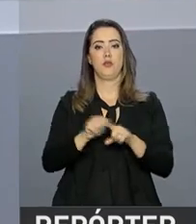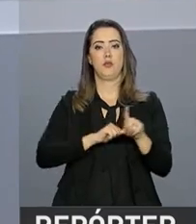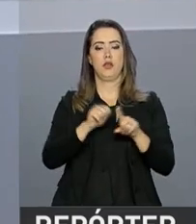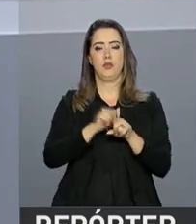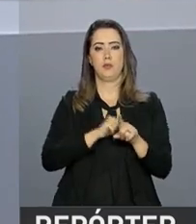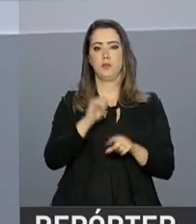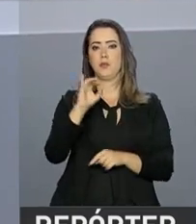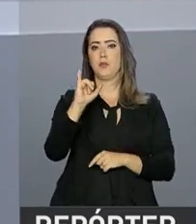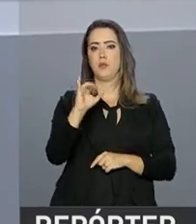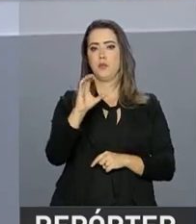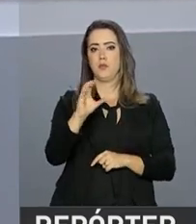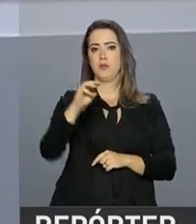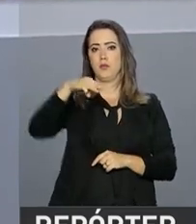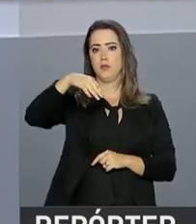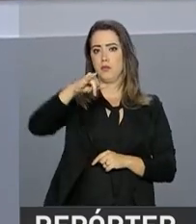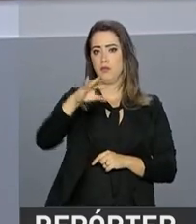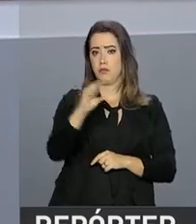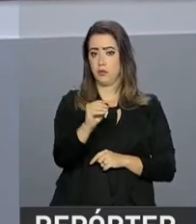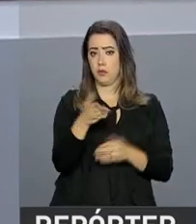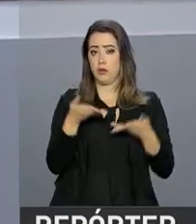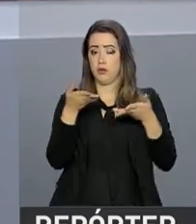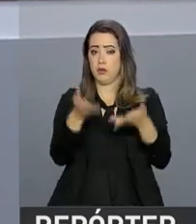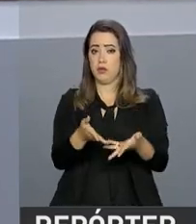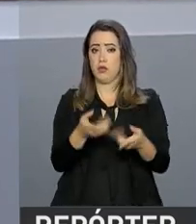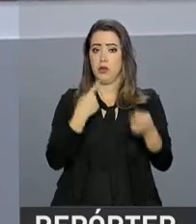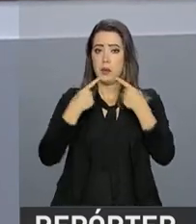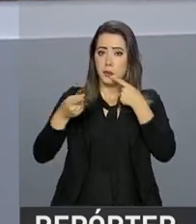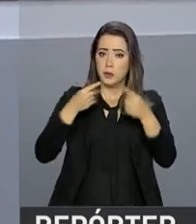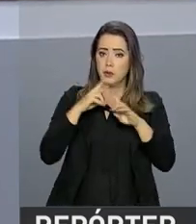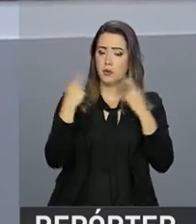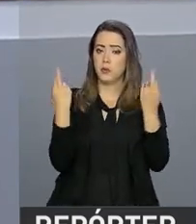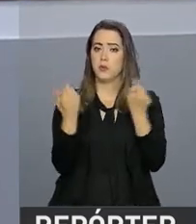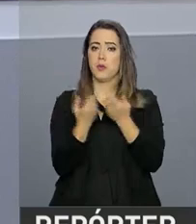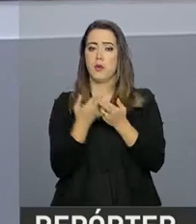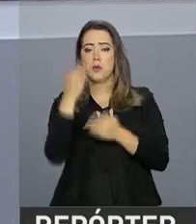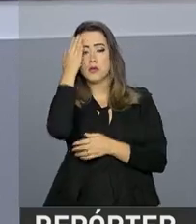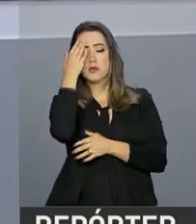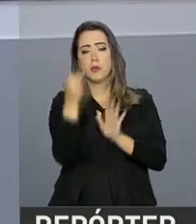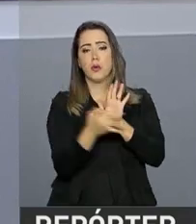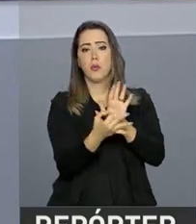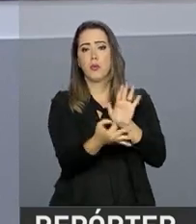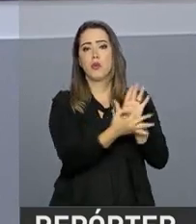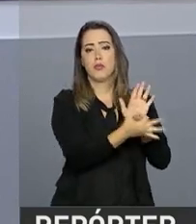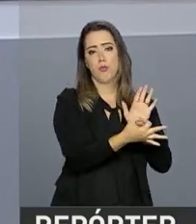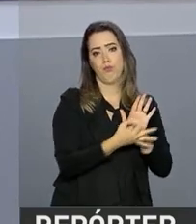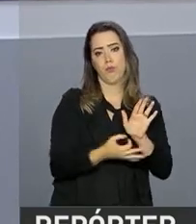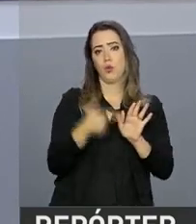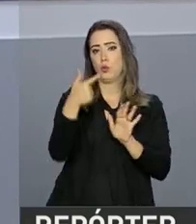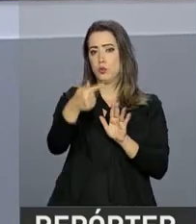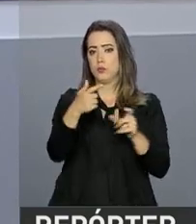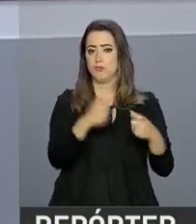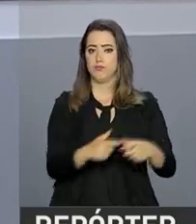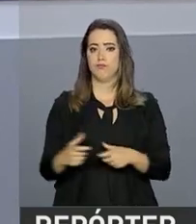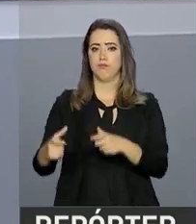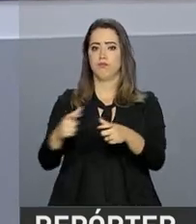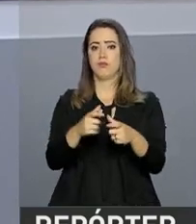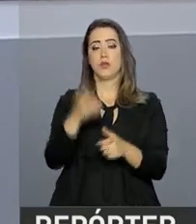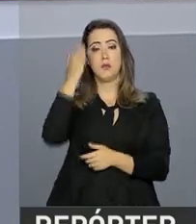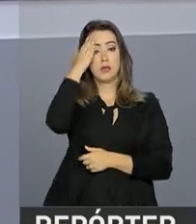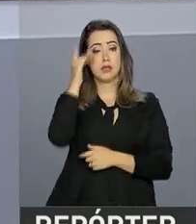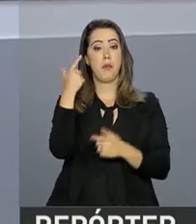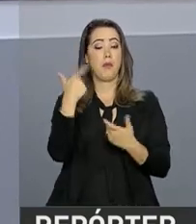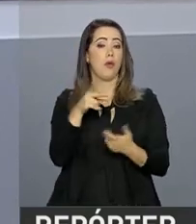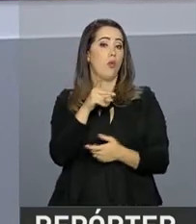promover audiências públicas presenciais para receber contribuições sobre a concessão dos 7 parques nacionais. Para saber